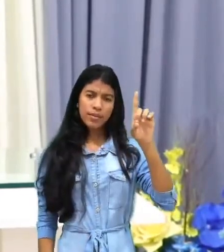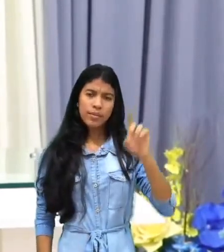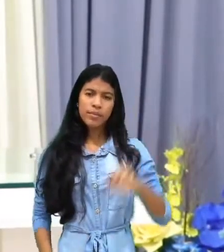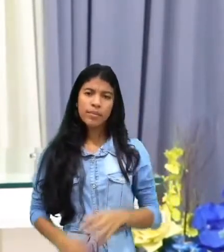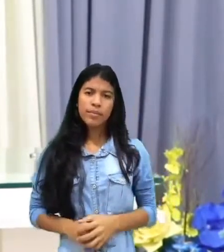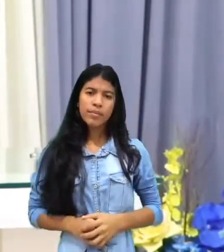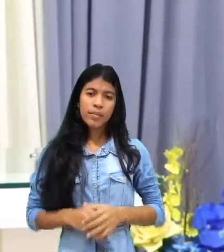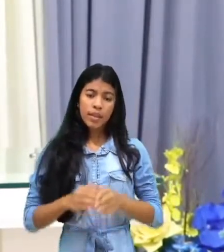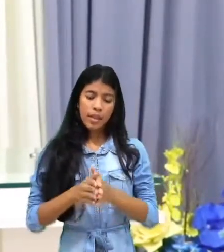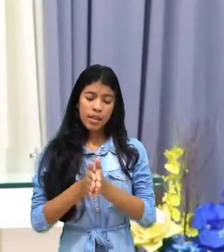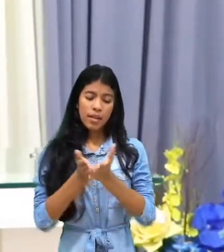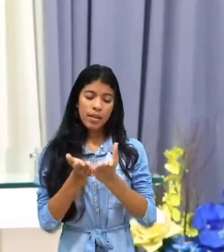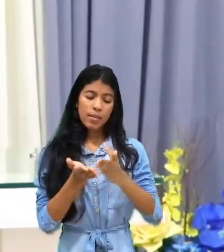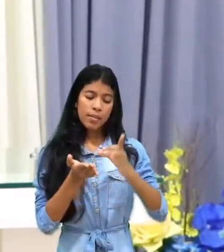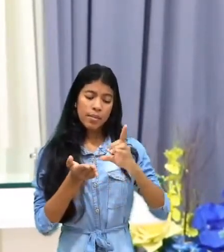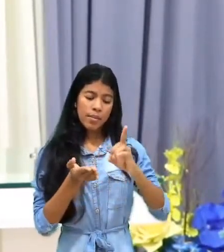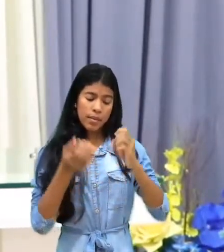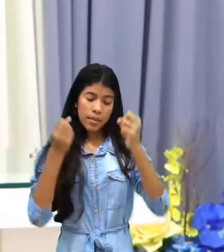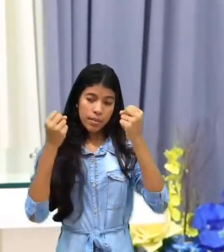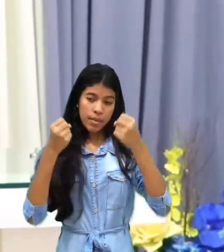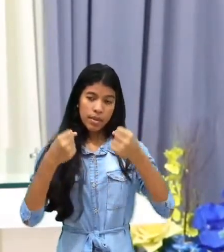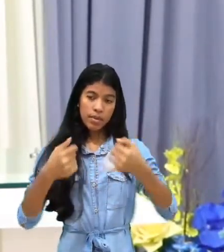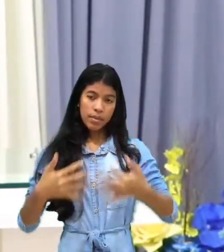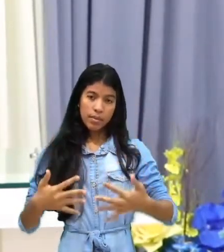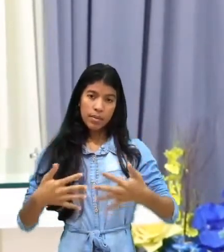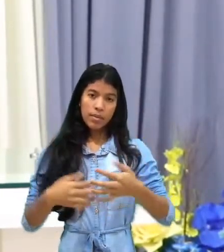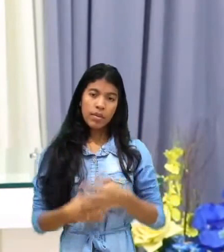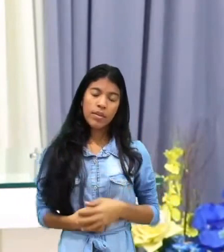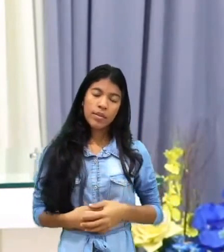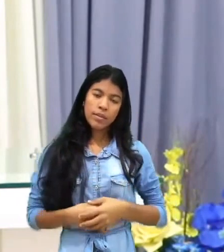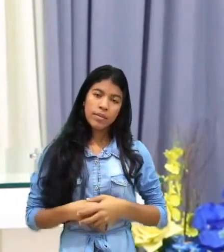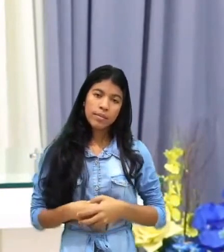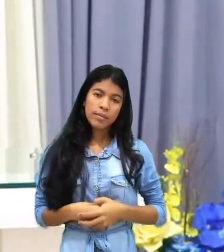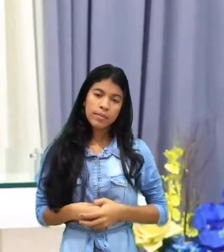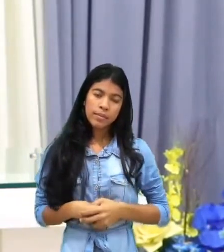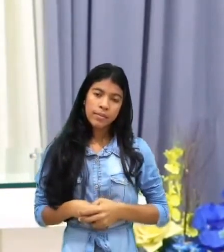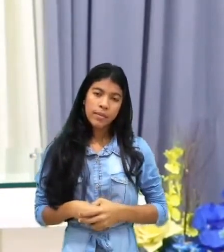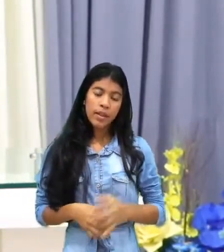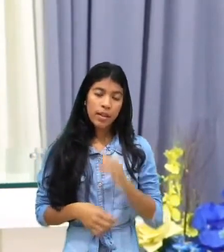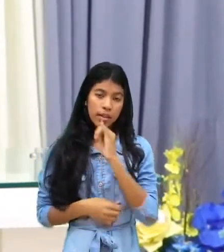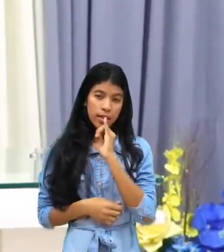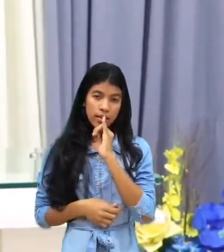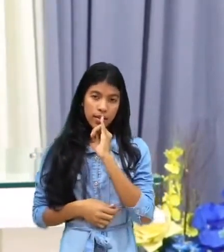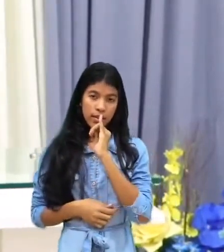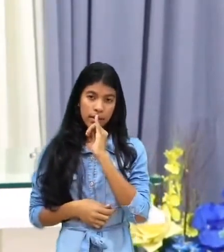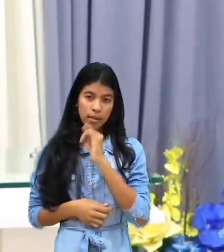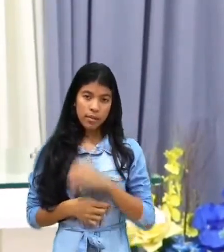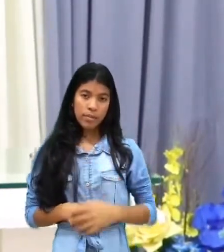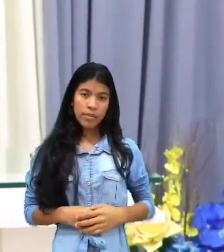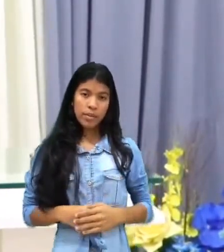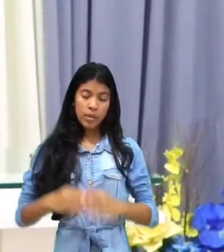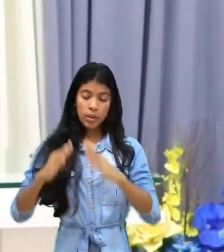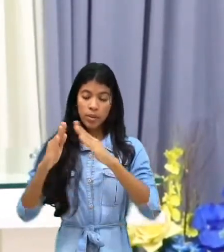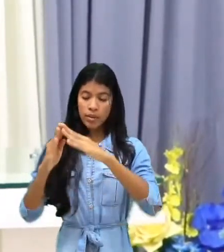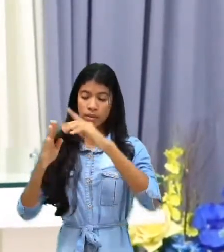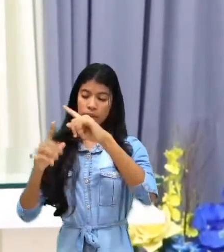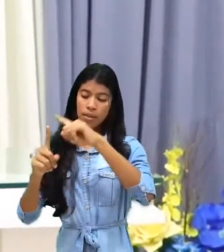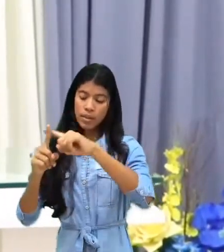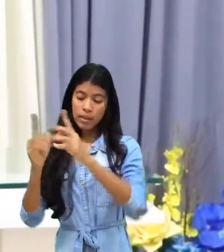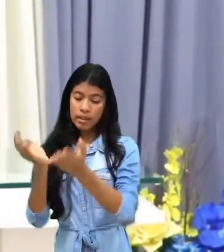dos Apóstolos, capítulo 2, por exemplo, quando a igreja está orando,